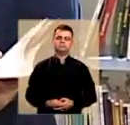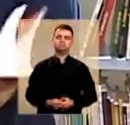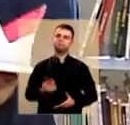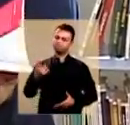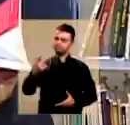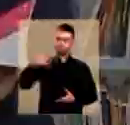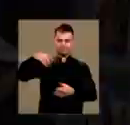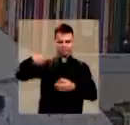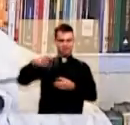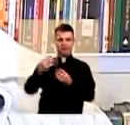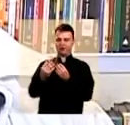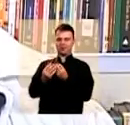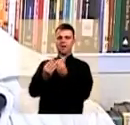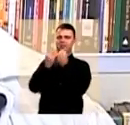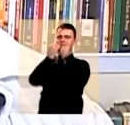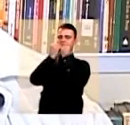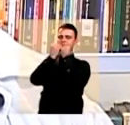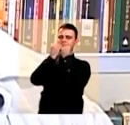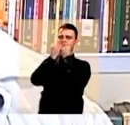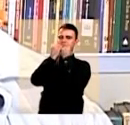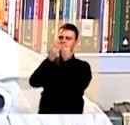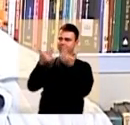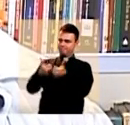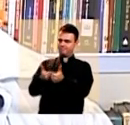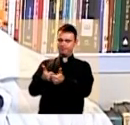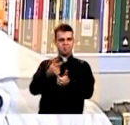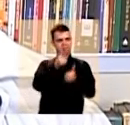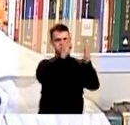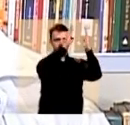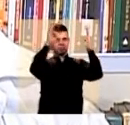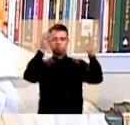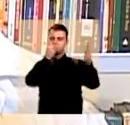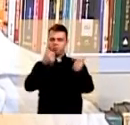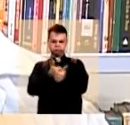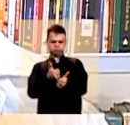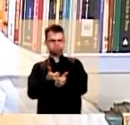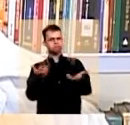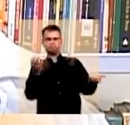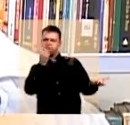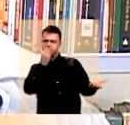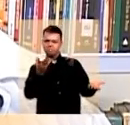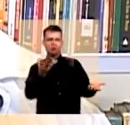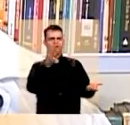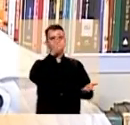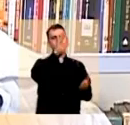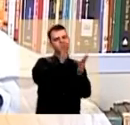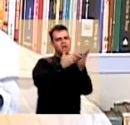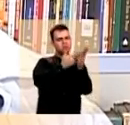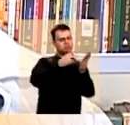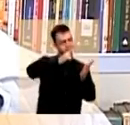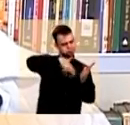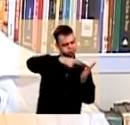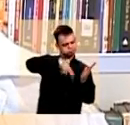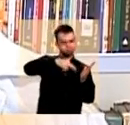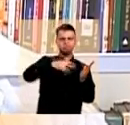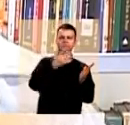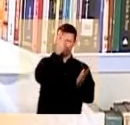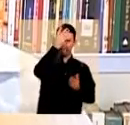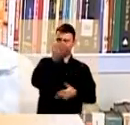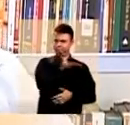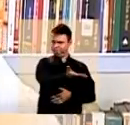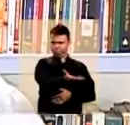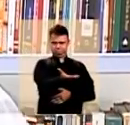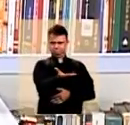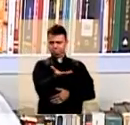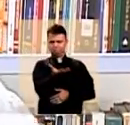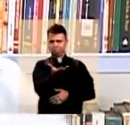nós temos uma lanchonete aqui. E essa biblioteca é bom porque a gente tem onde pegar o livro, né? Quem gosta de ler já vem aqui e pega o livro.